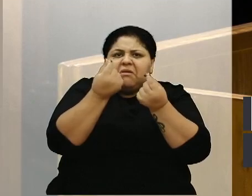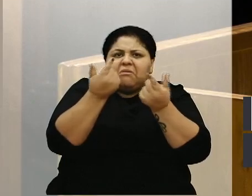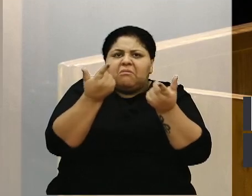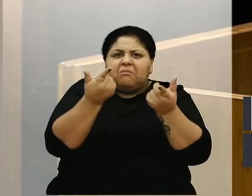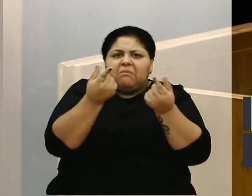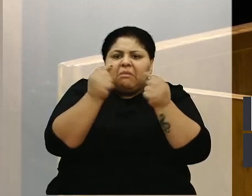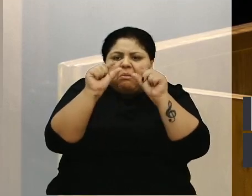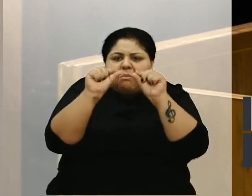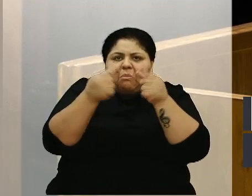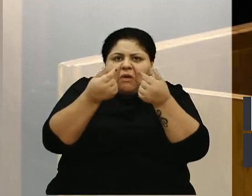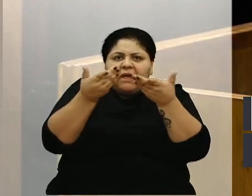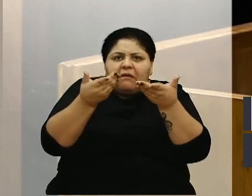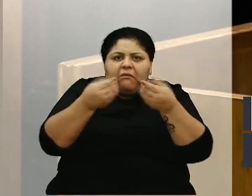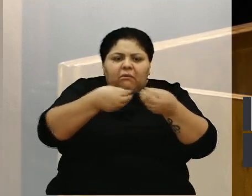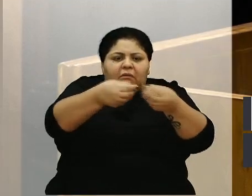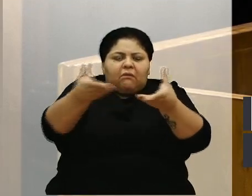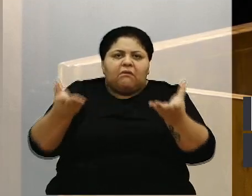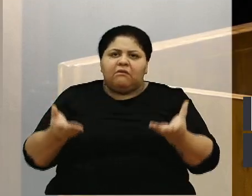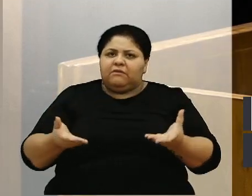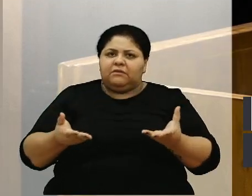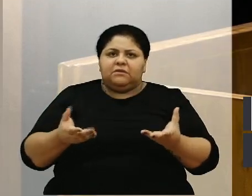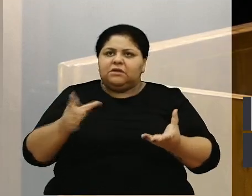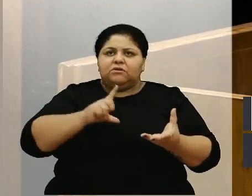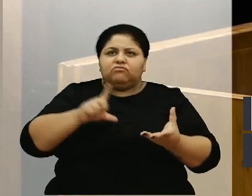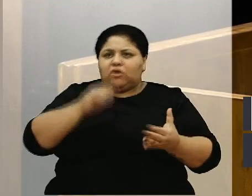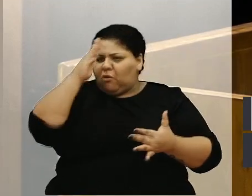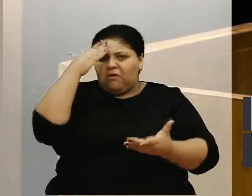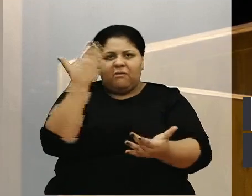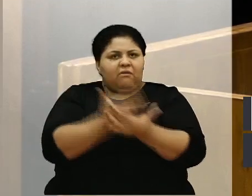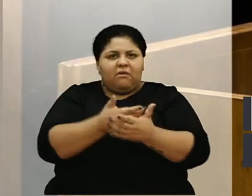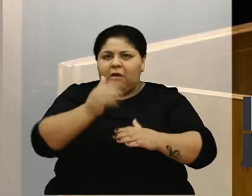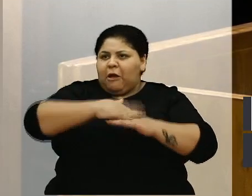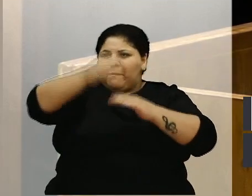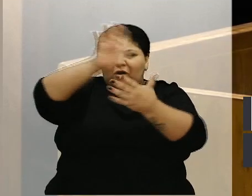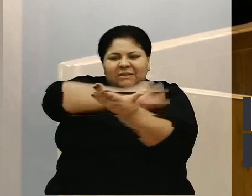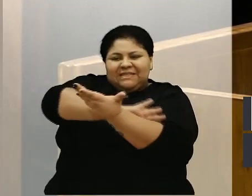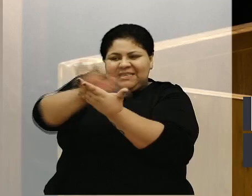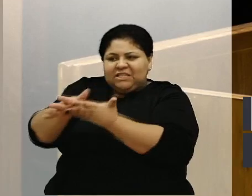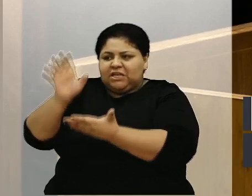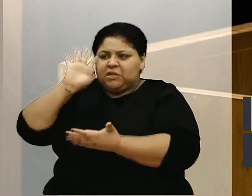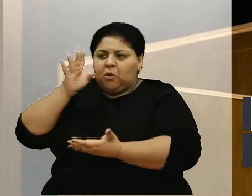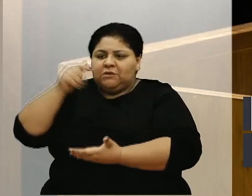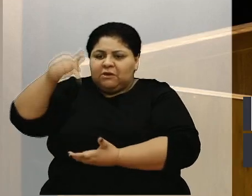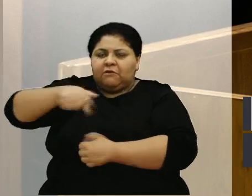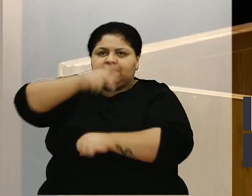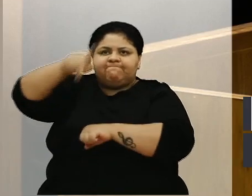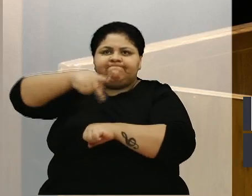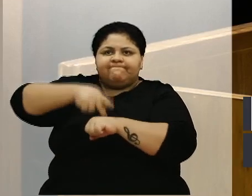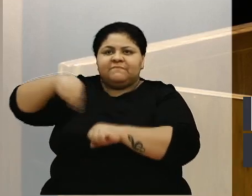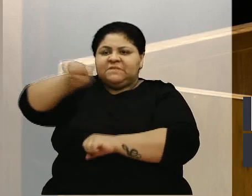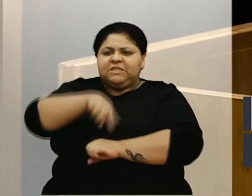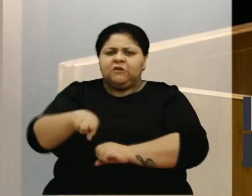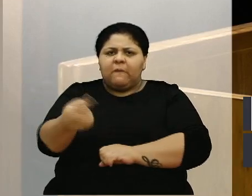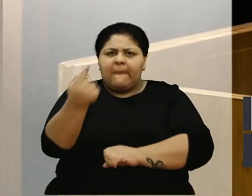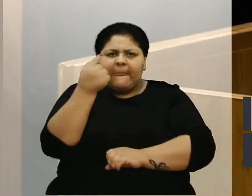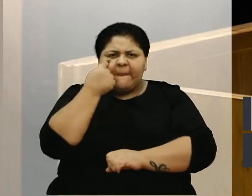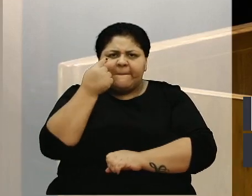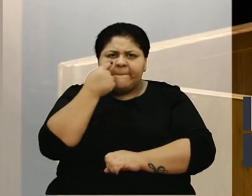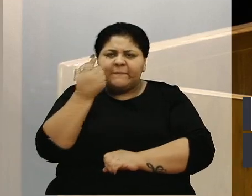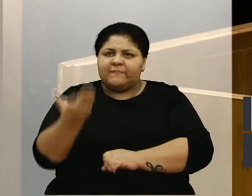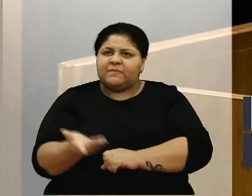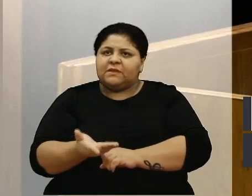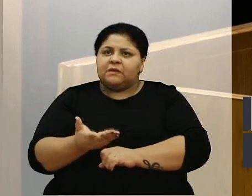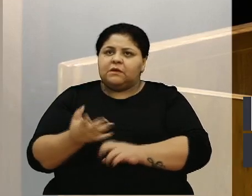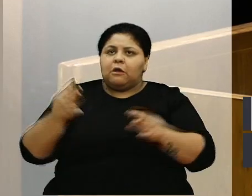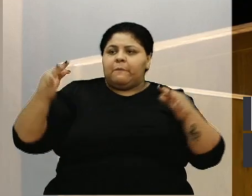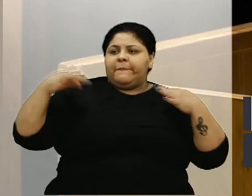É inacreditável. A maior tragédia que já aconteceu nesse país, e a gente vê que vem para cá para passear,